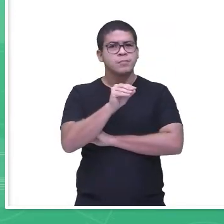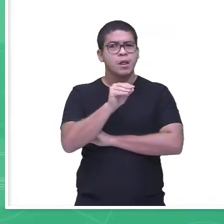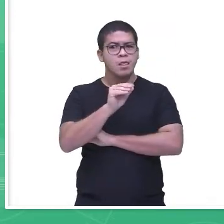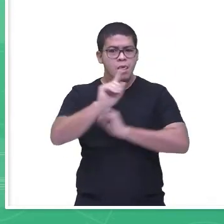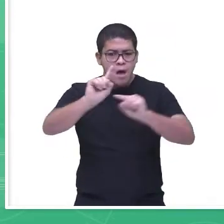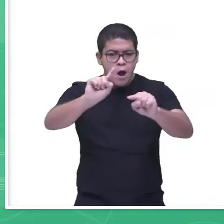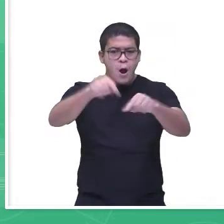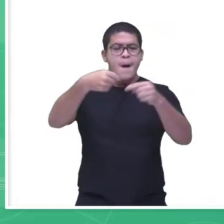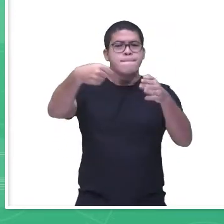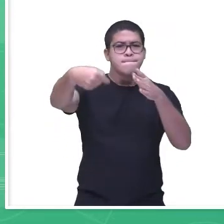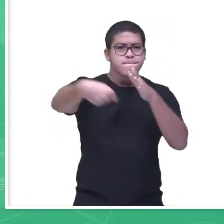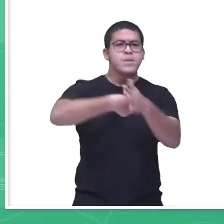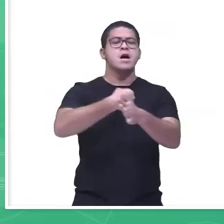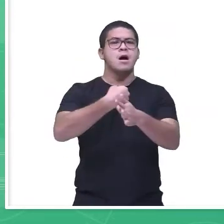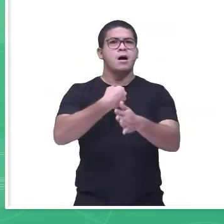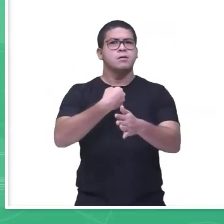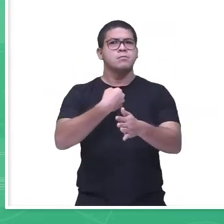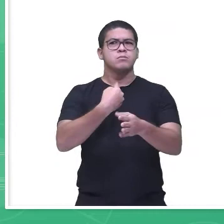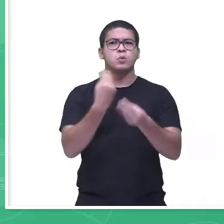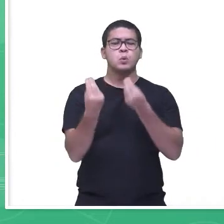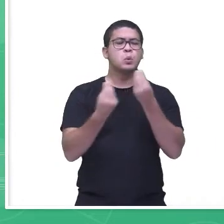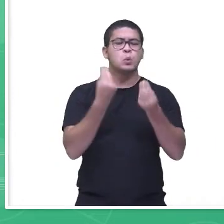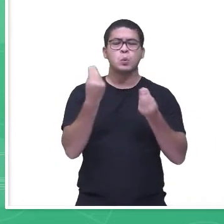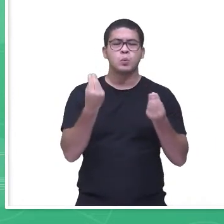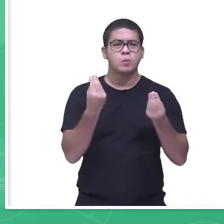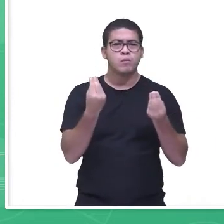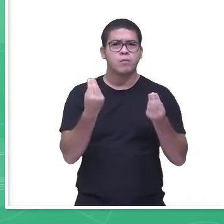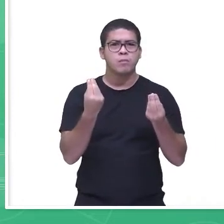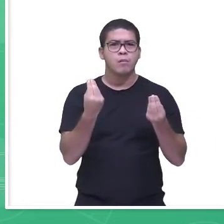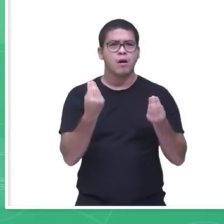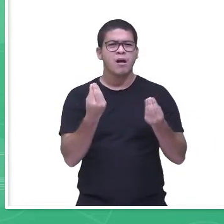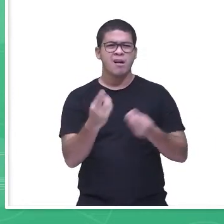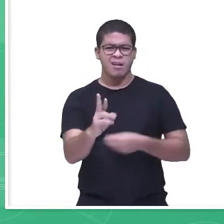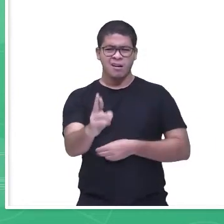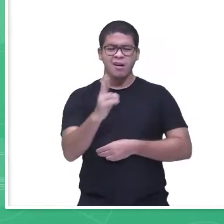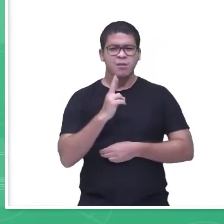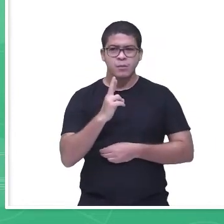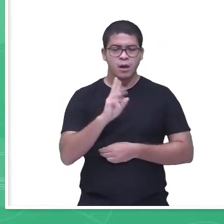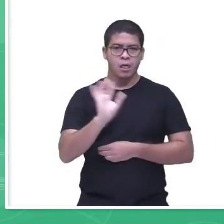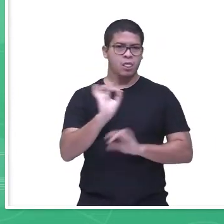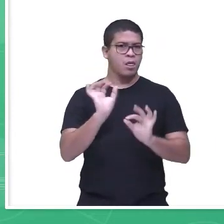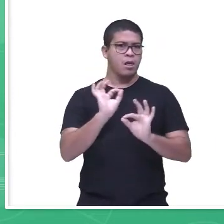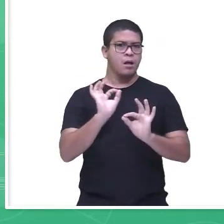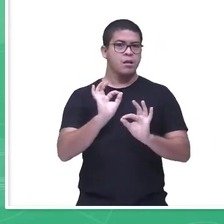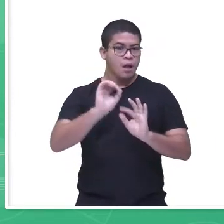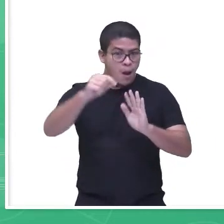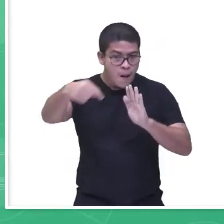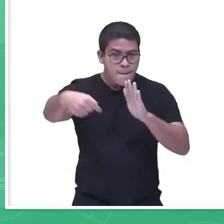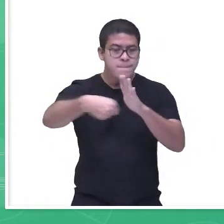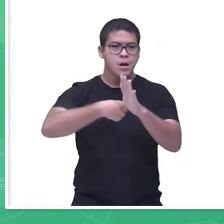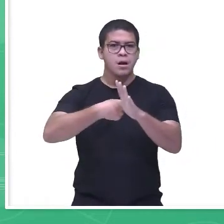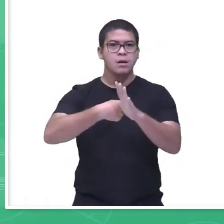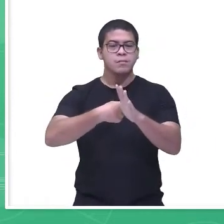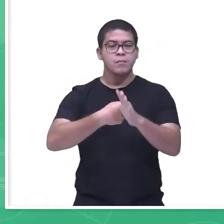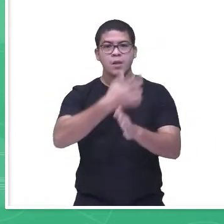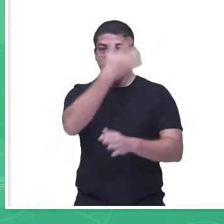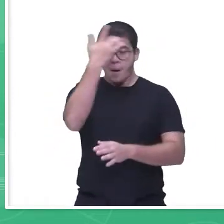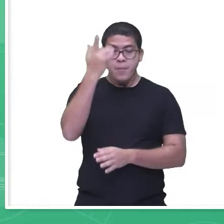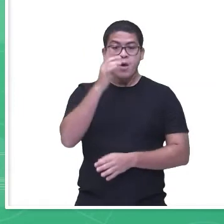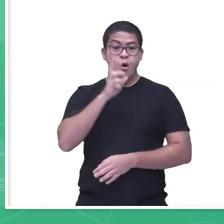com outra pergunta para esse aluno. E o aluno, o discípulo, respondia a sua própria pergunta.